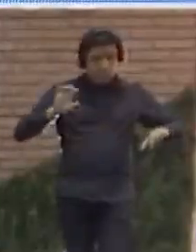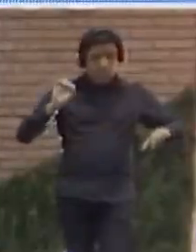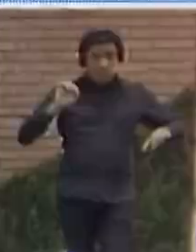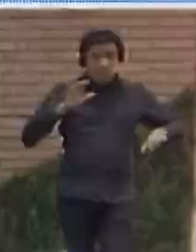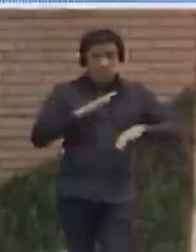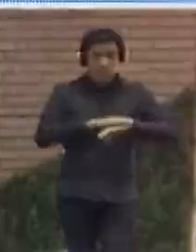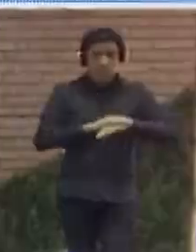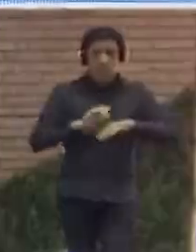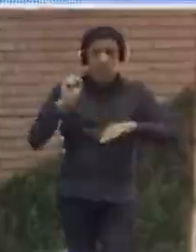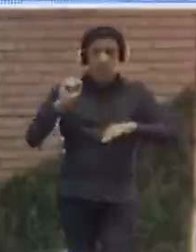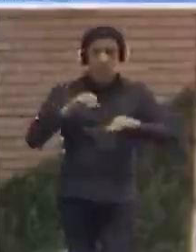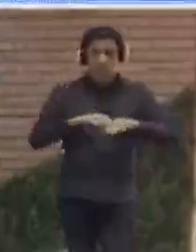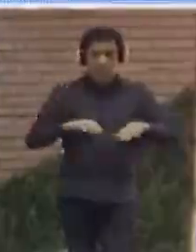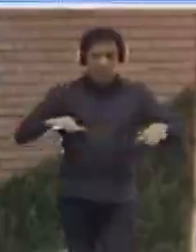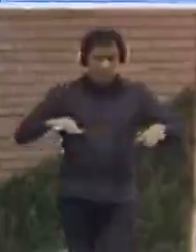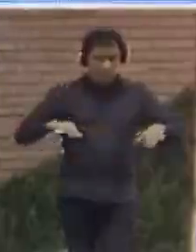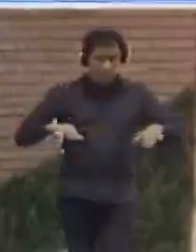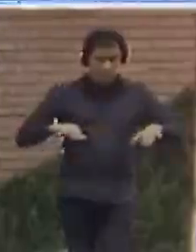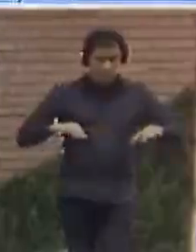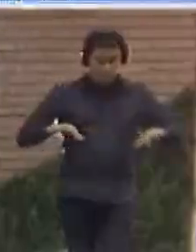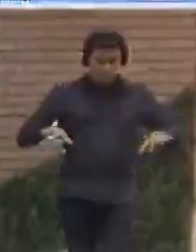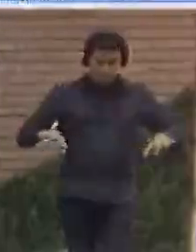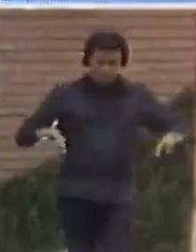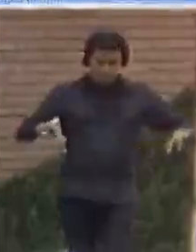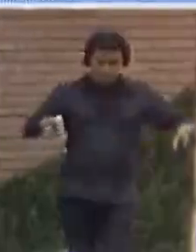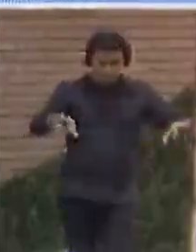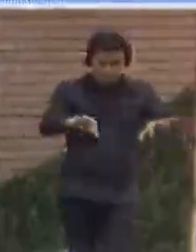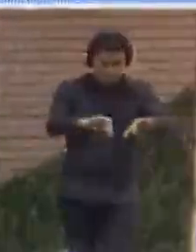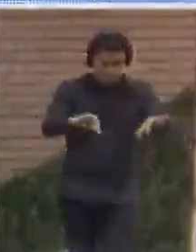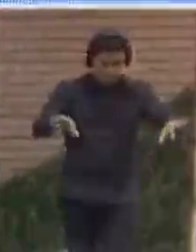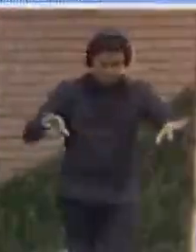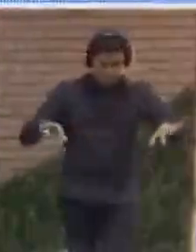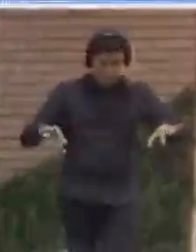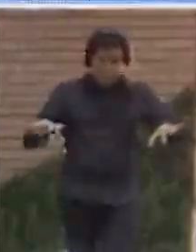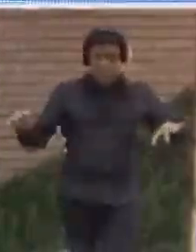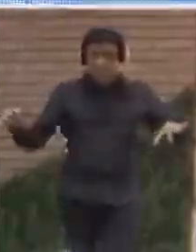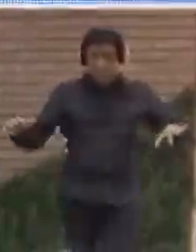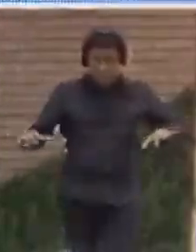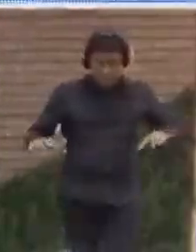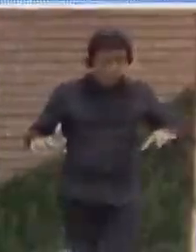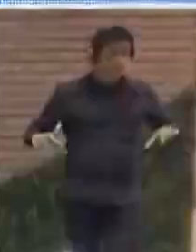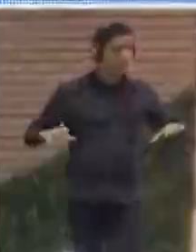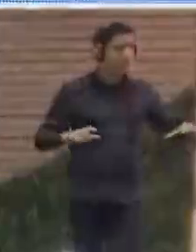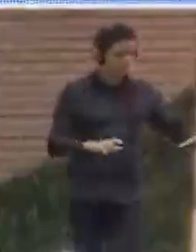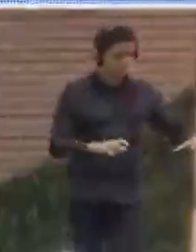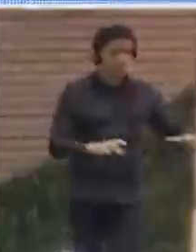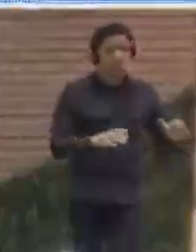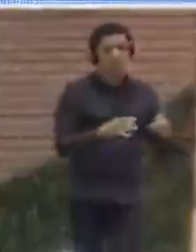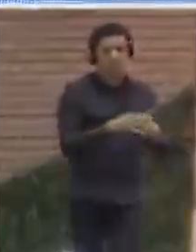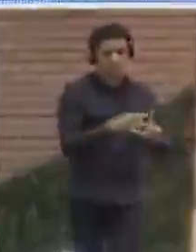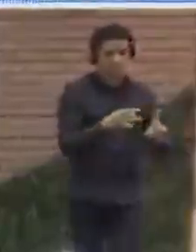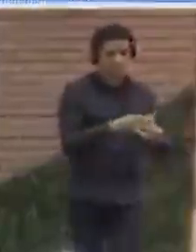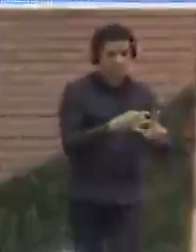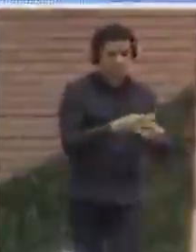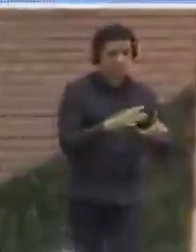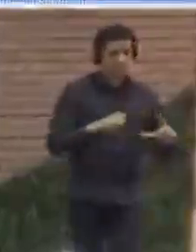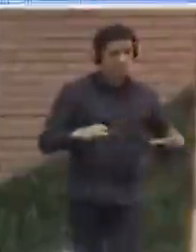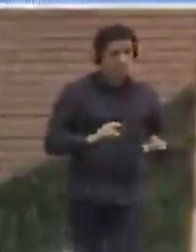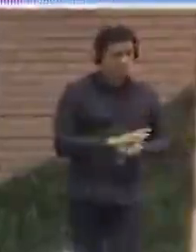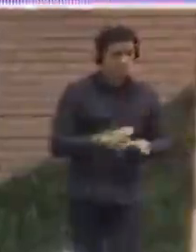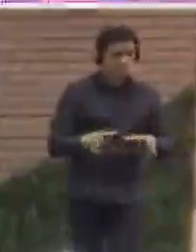entregar as casas de planta completas. Então, a gente monta uma estrutura secundária metálica, monta